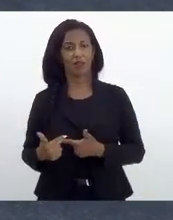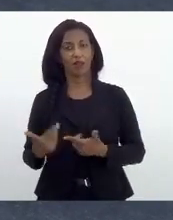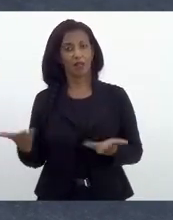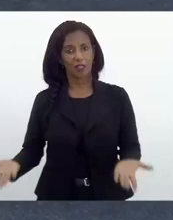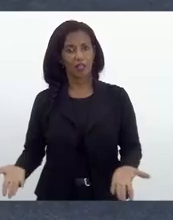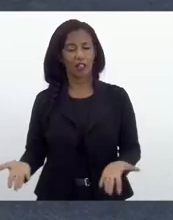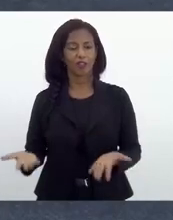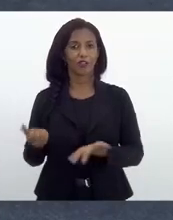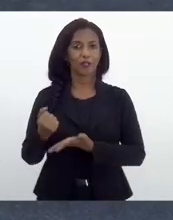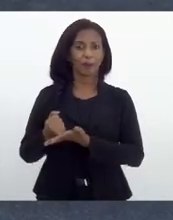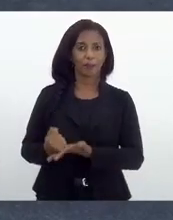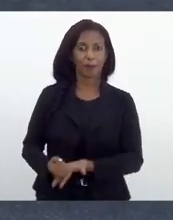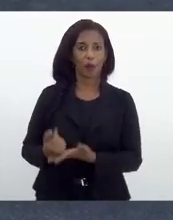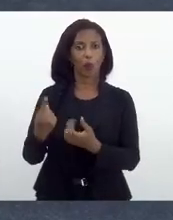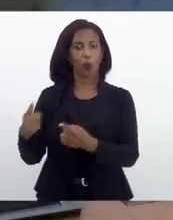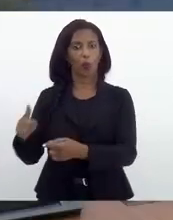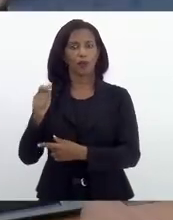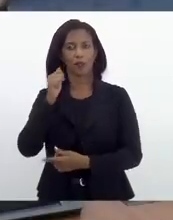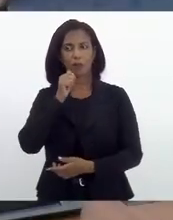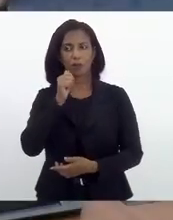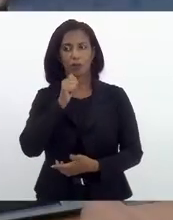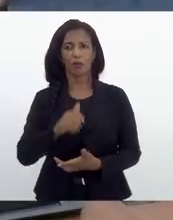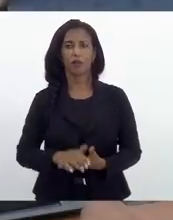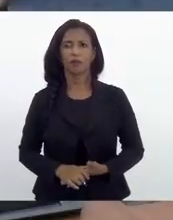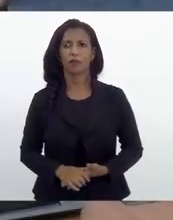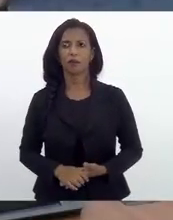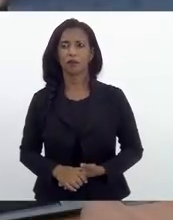está pesando contra essas mulheres